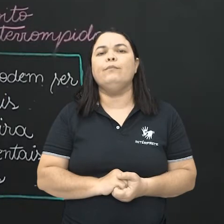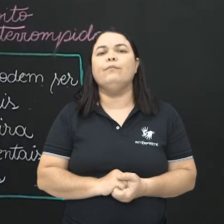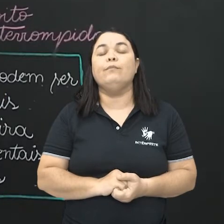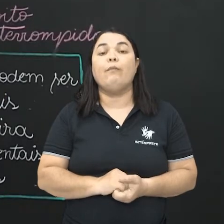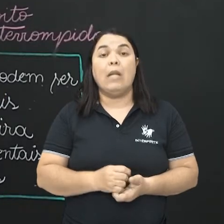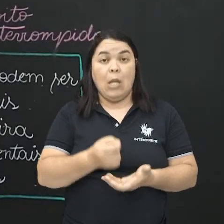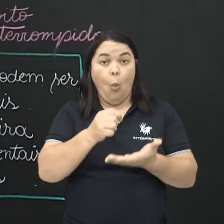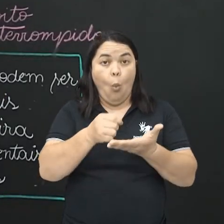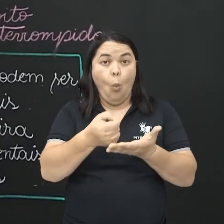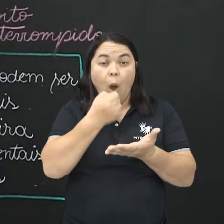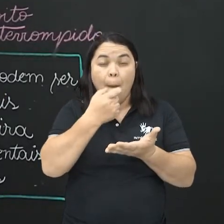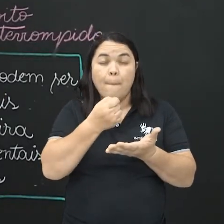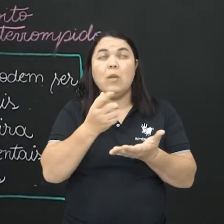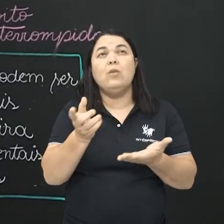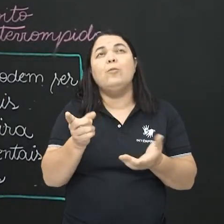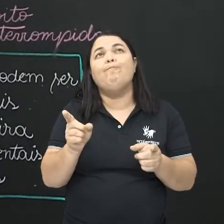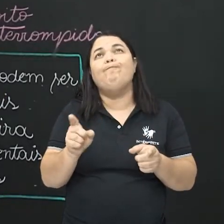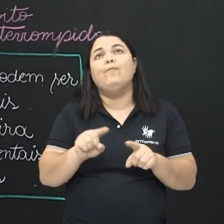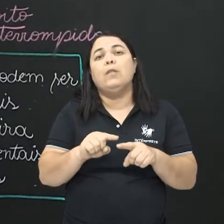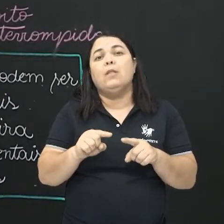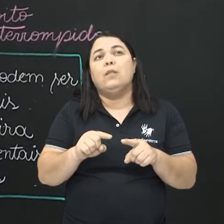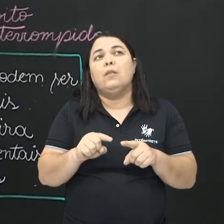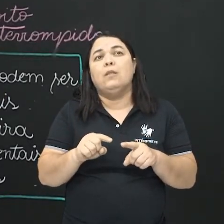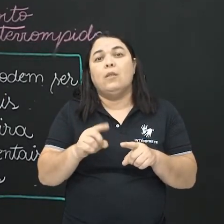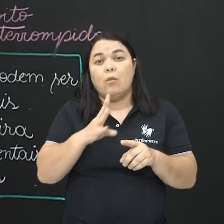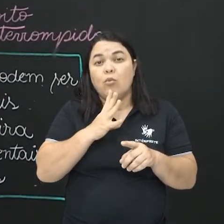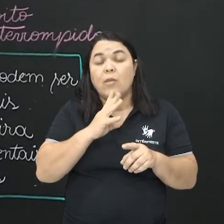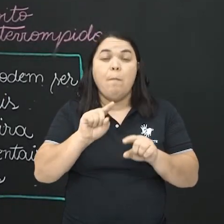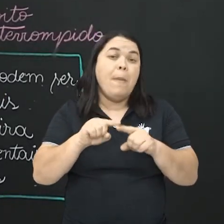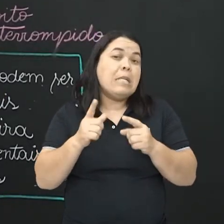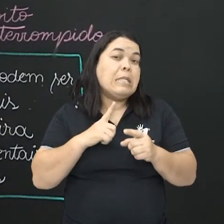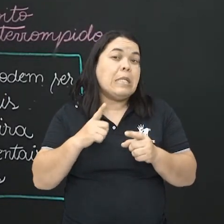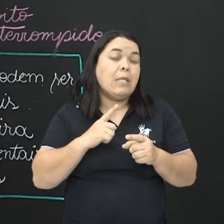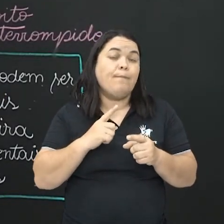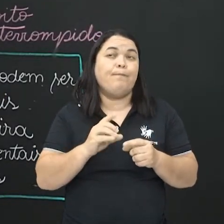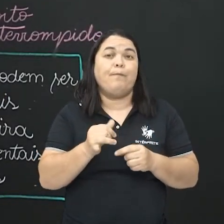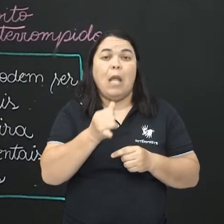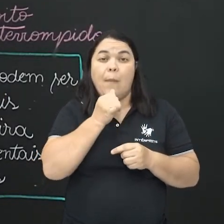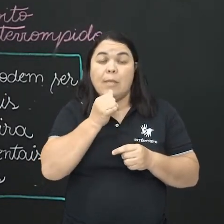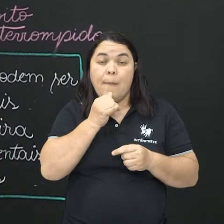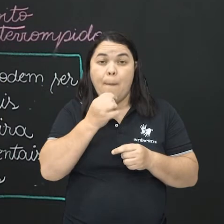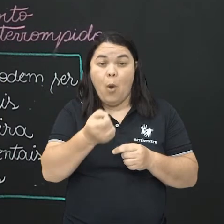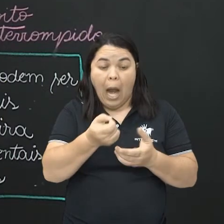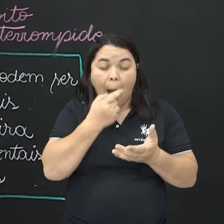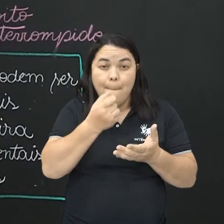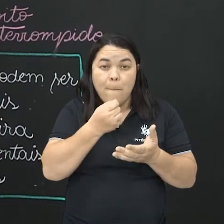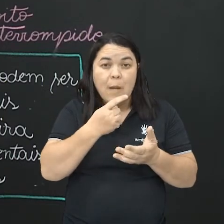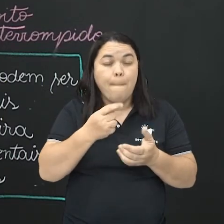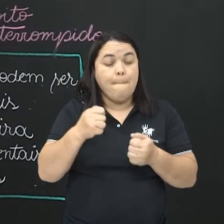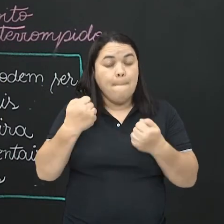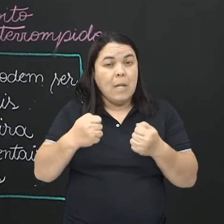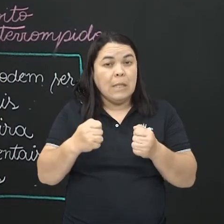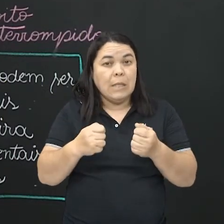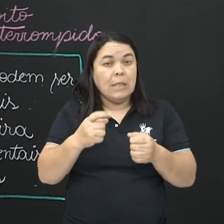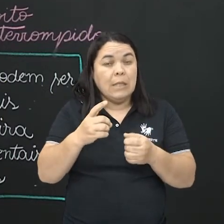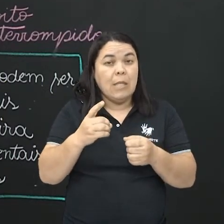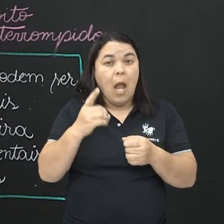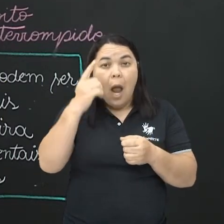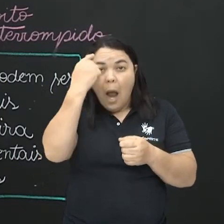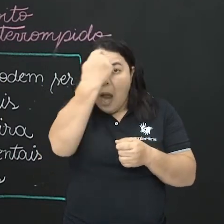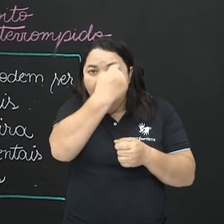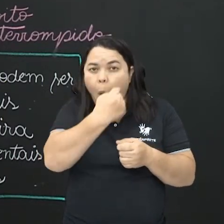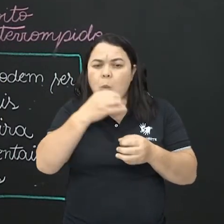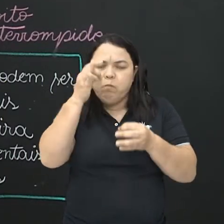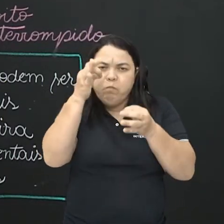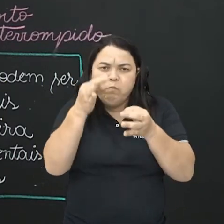da pílula, mas tem outras modalidades. A pílula deve ser tomada com bastante fidelidade, respeitando o horário, respeitando